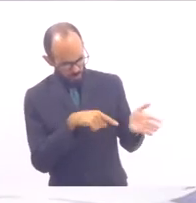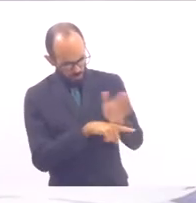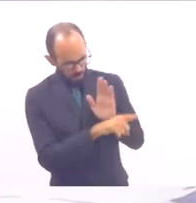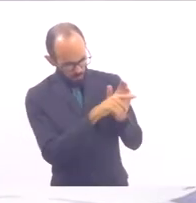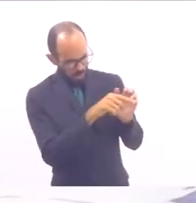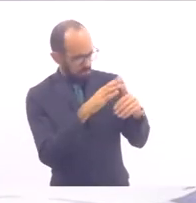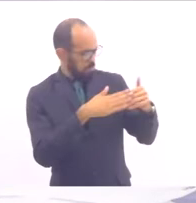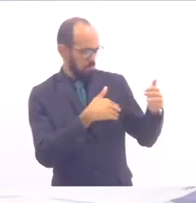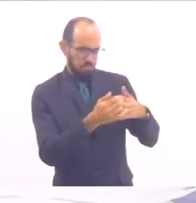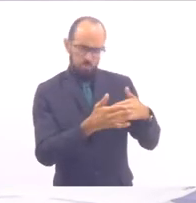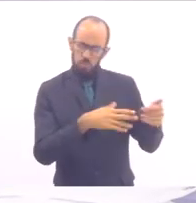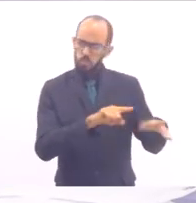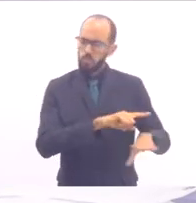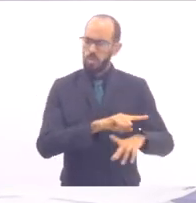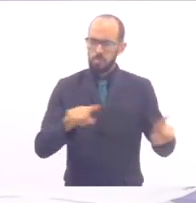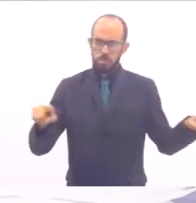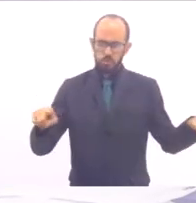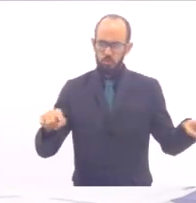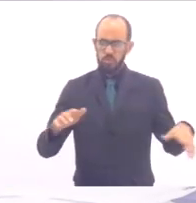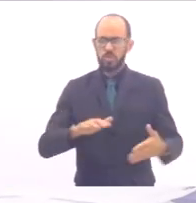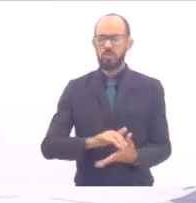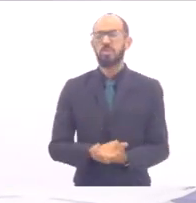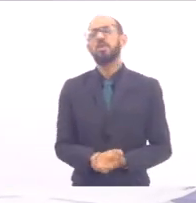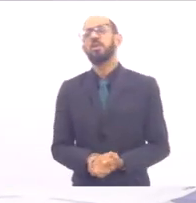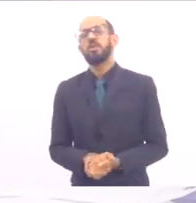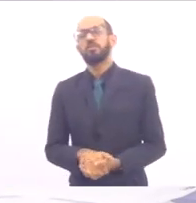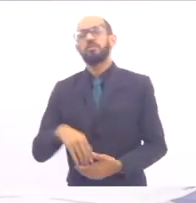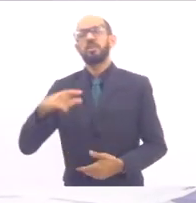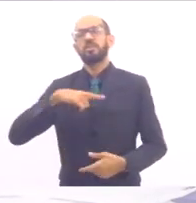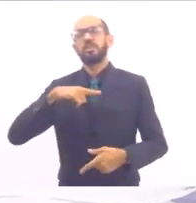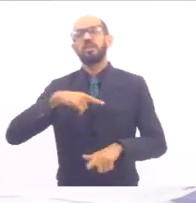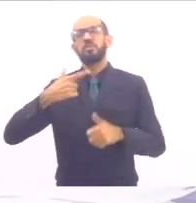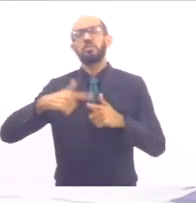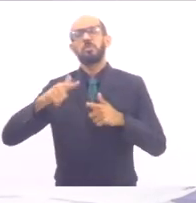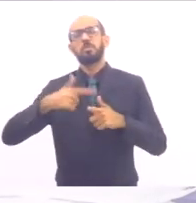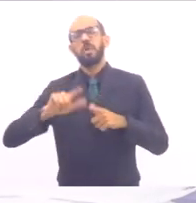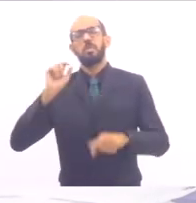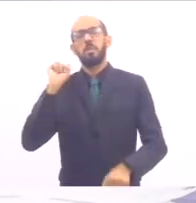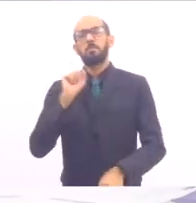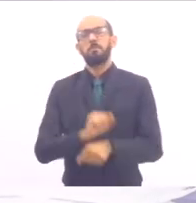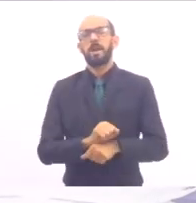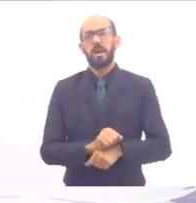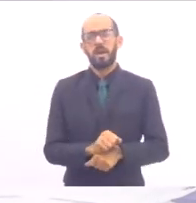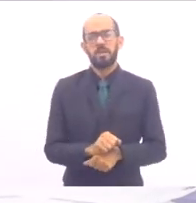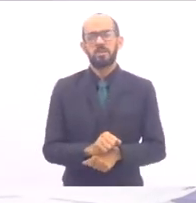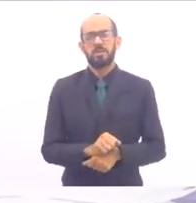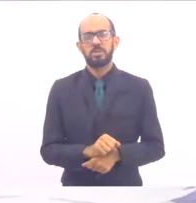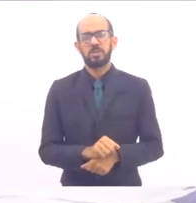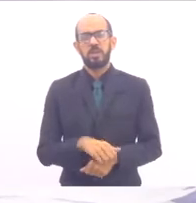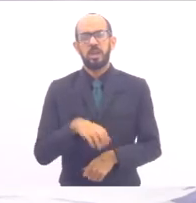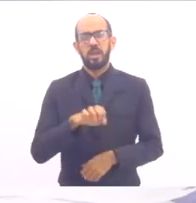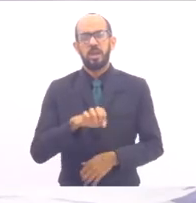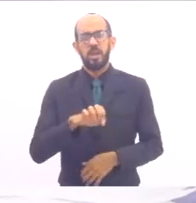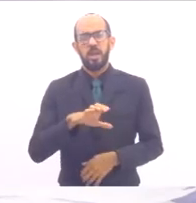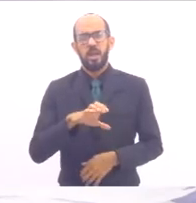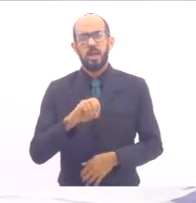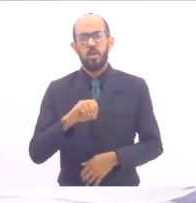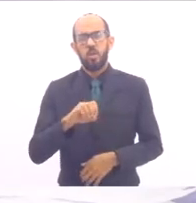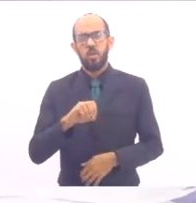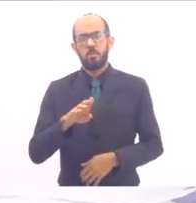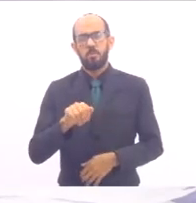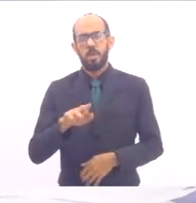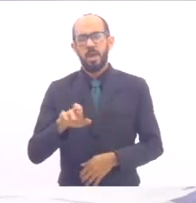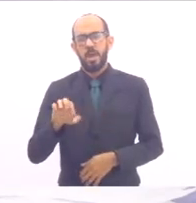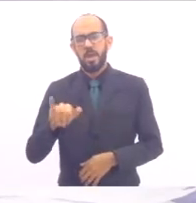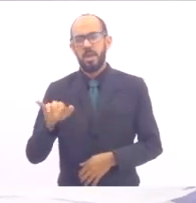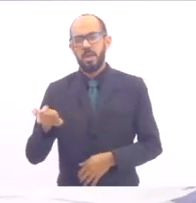um. Houve aquela questão da paralisia, você lembrou aqui, as ecobarreiras. Isso já foi